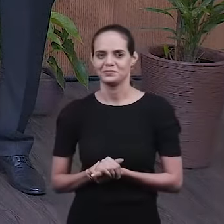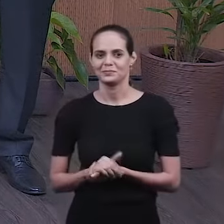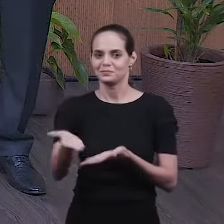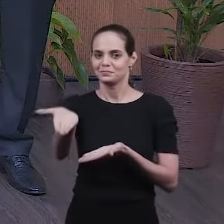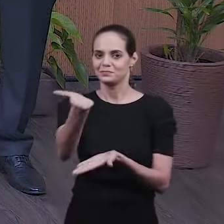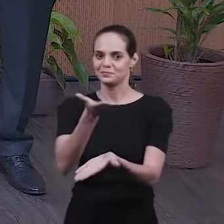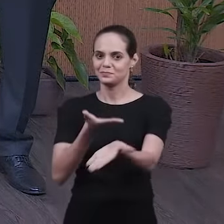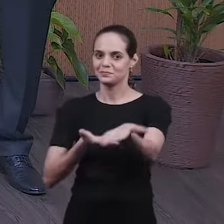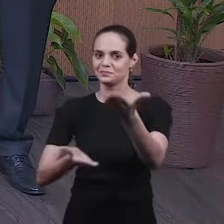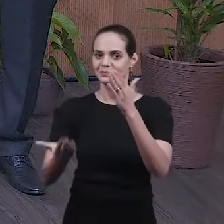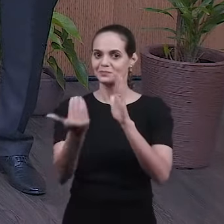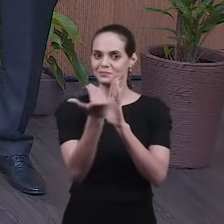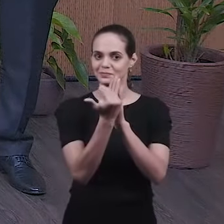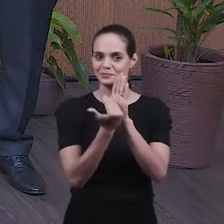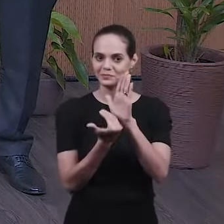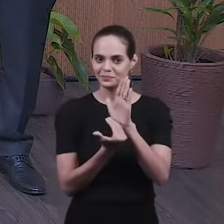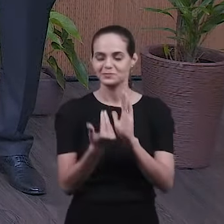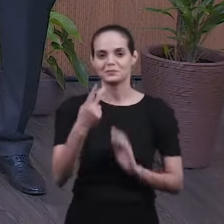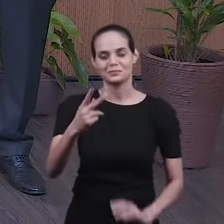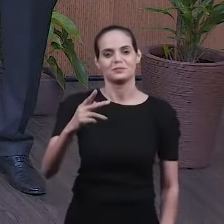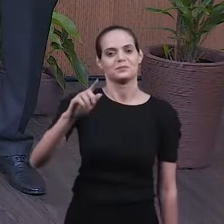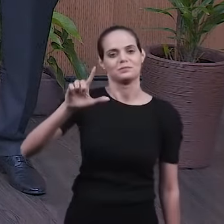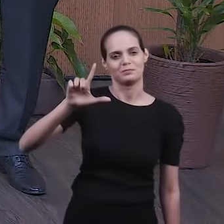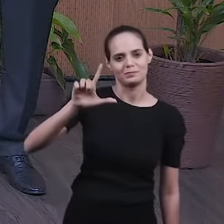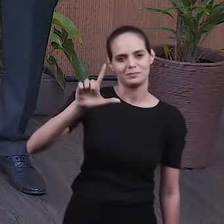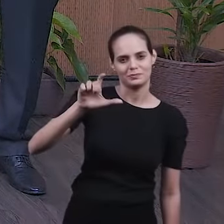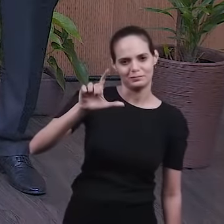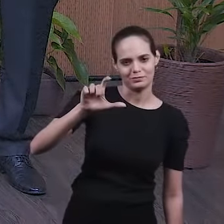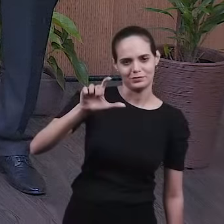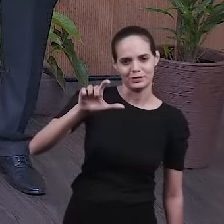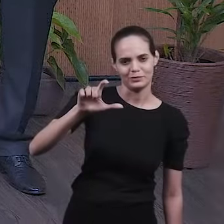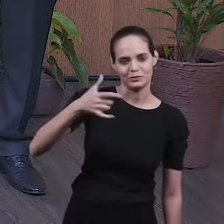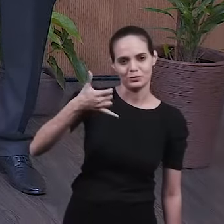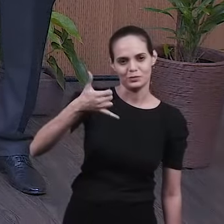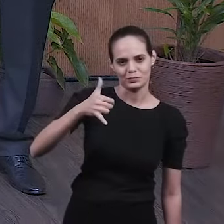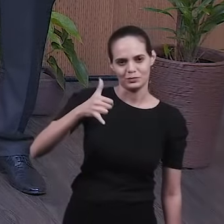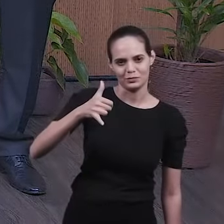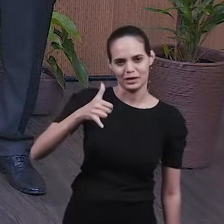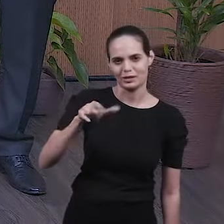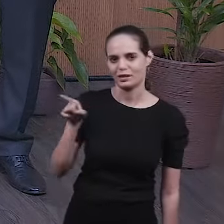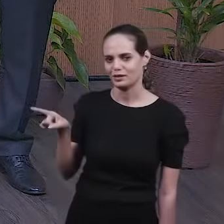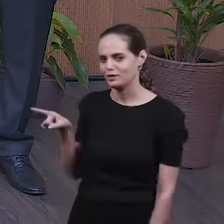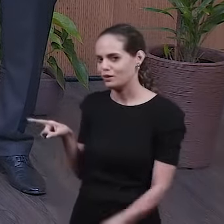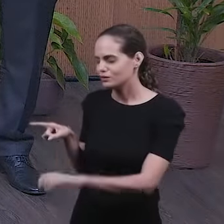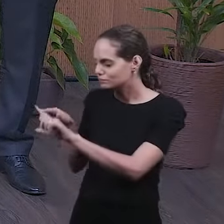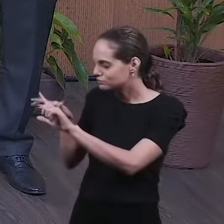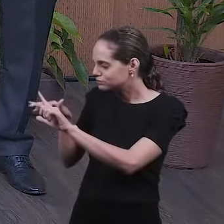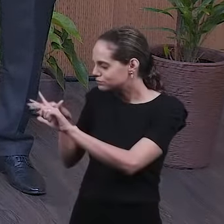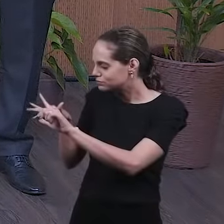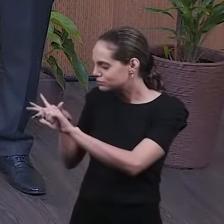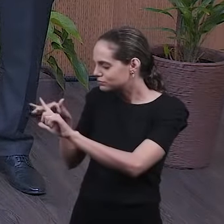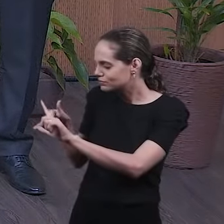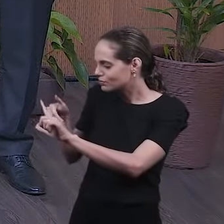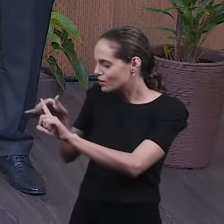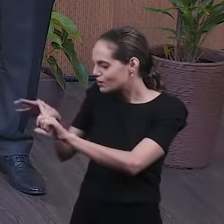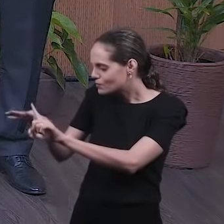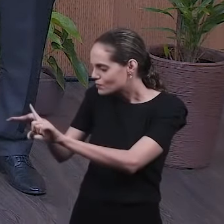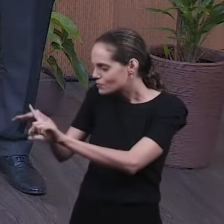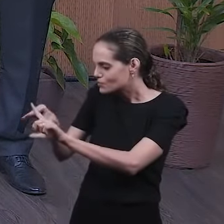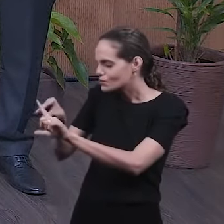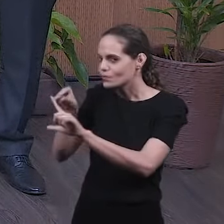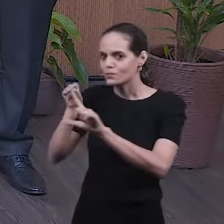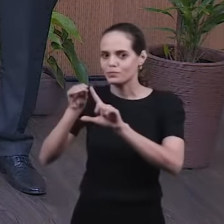programa, abra a câmera do seu celular e foque no QR Code. Você será direcionado para o